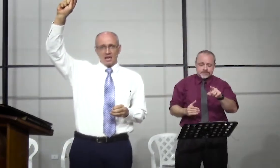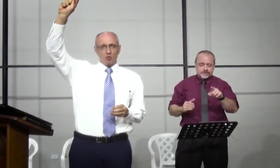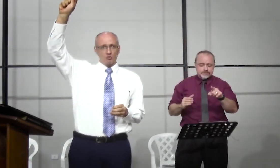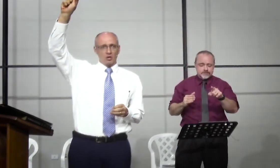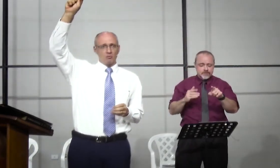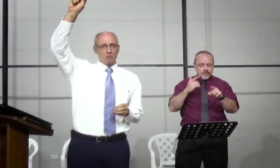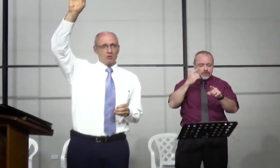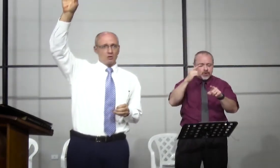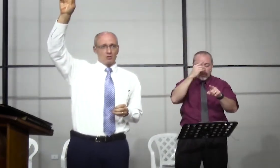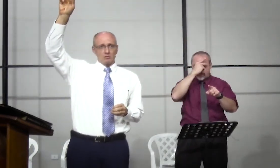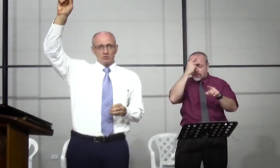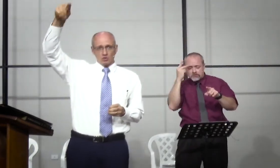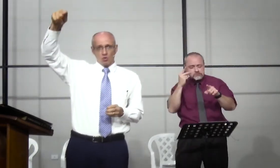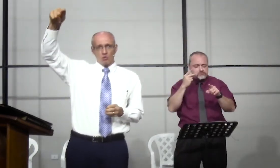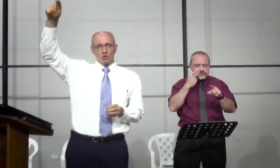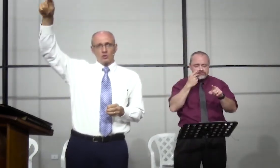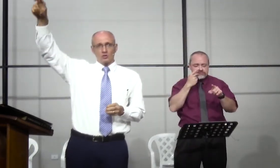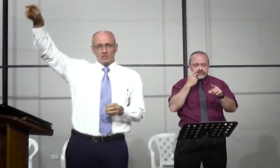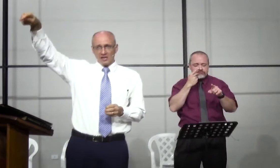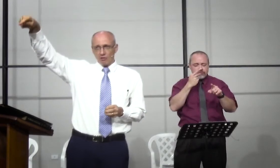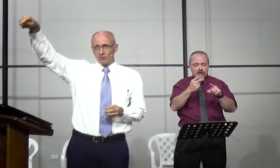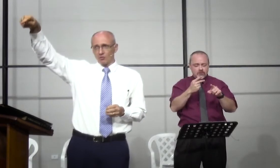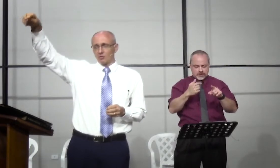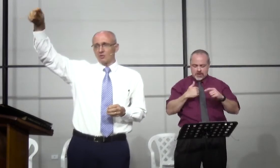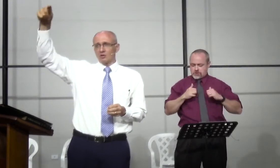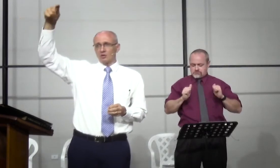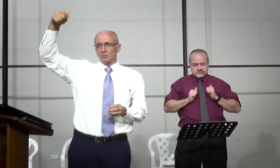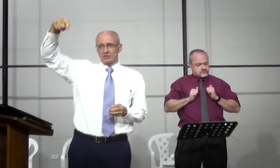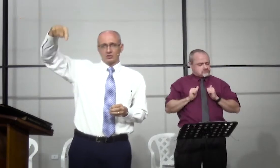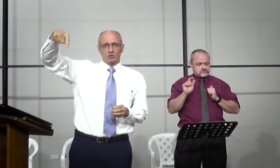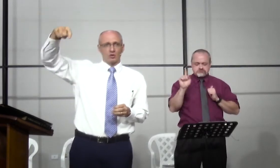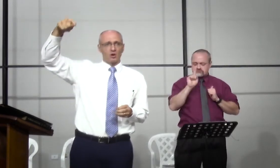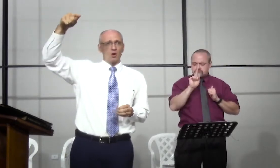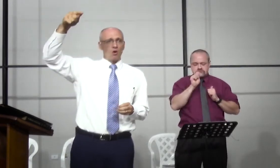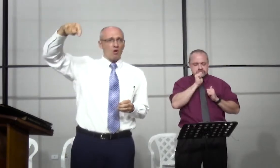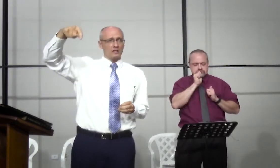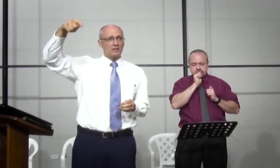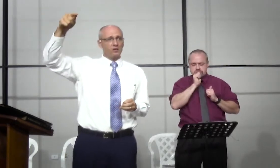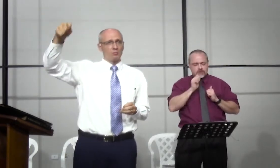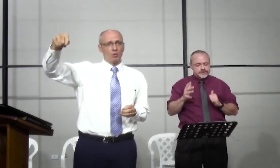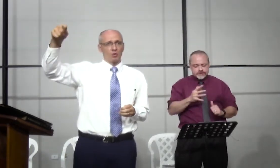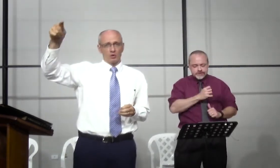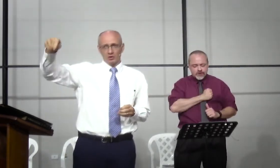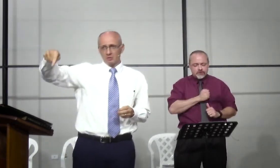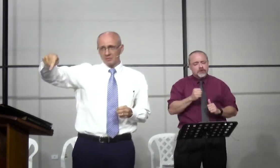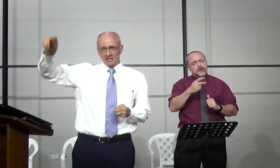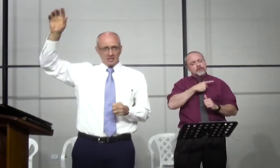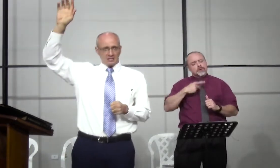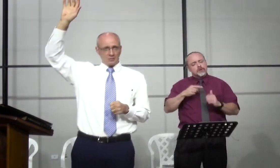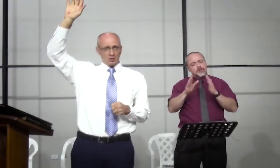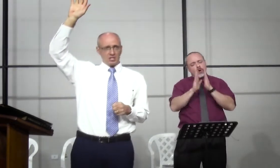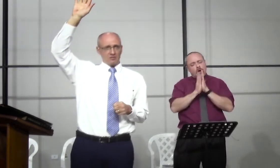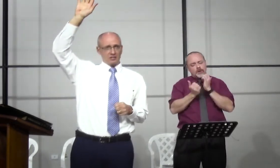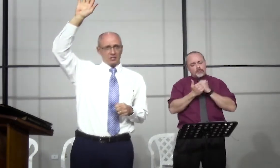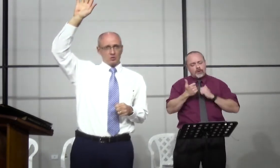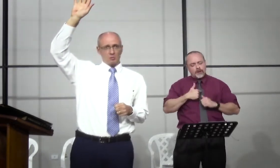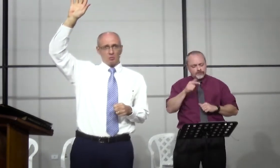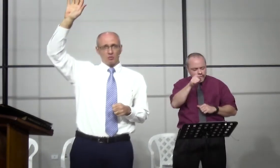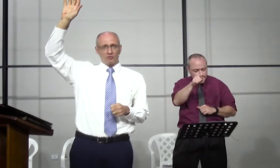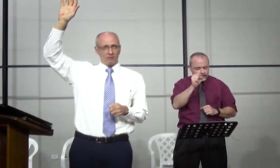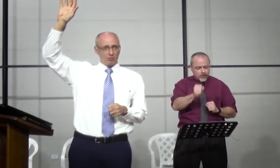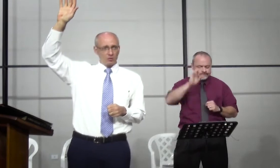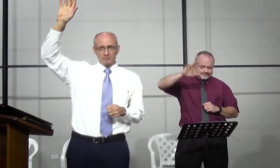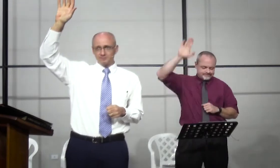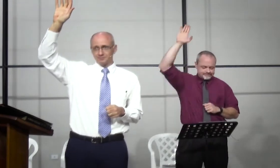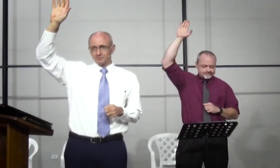alguém, eu não sou salvo, pastor, ore por mim. Você pode levantar sua mão,